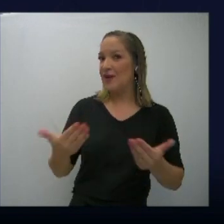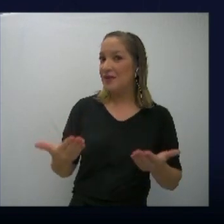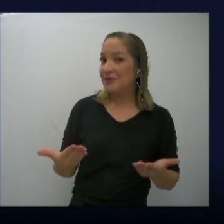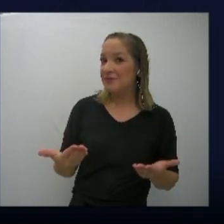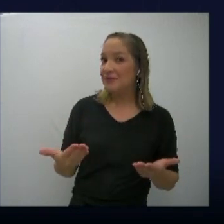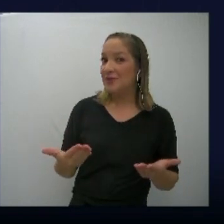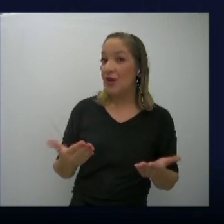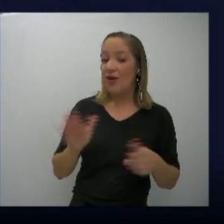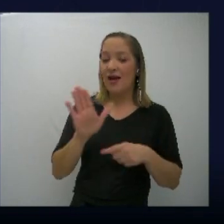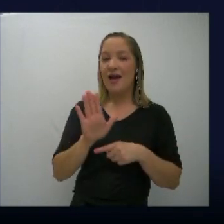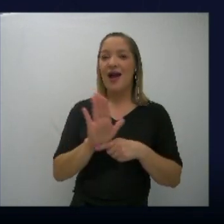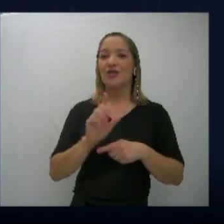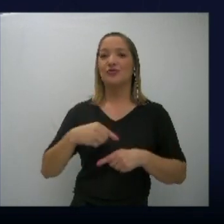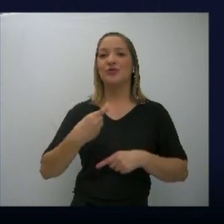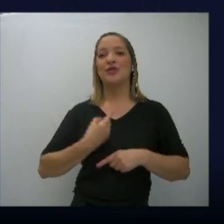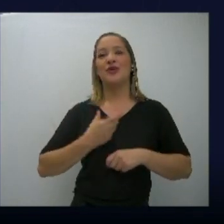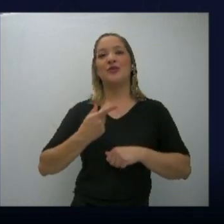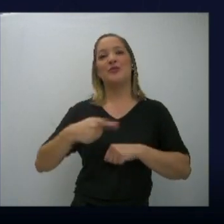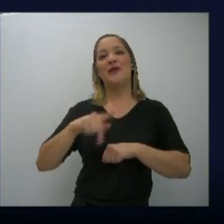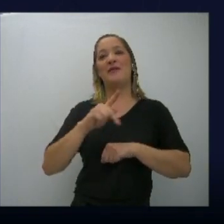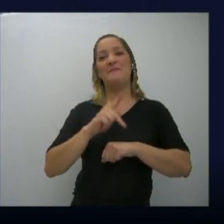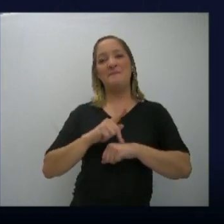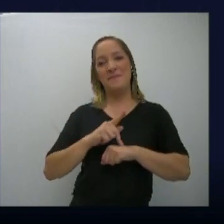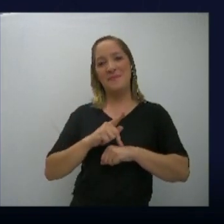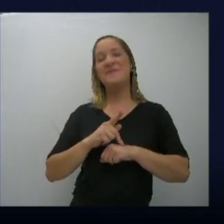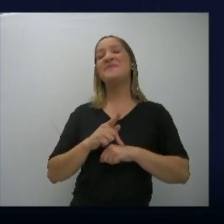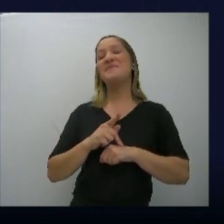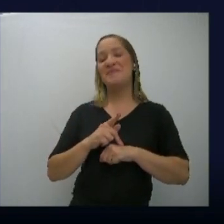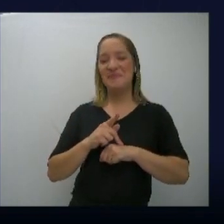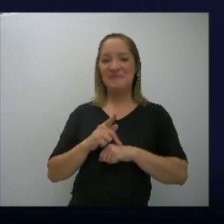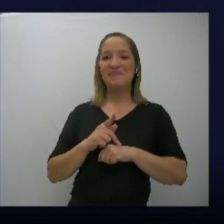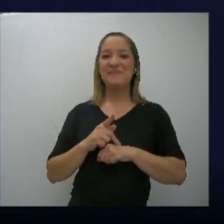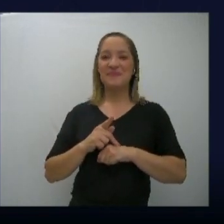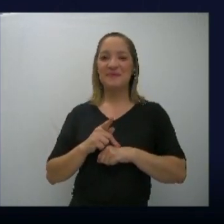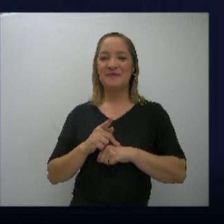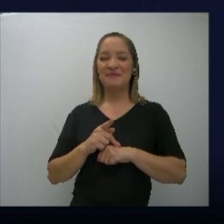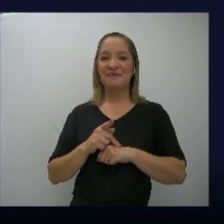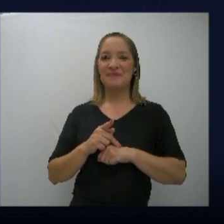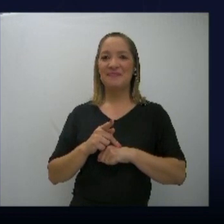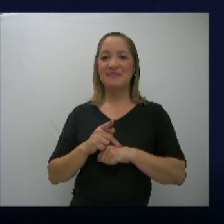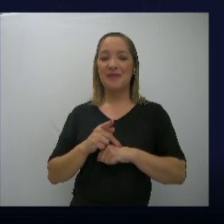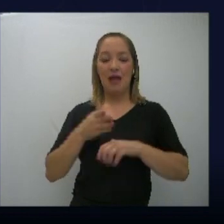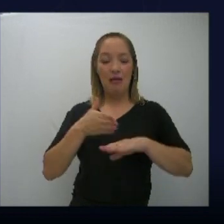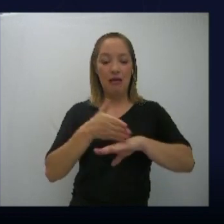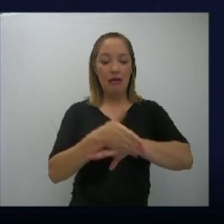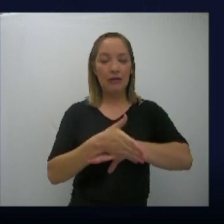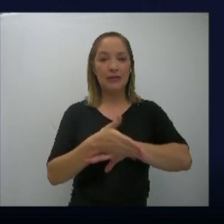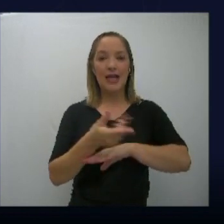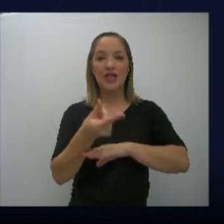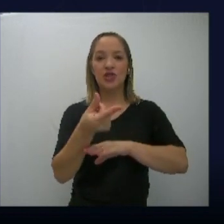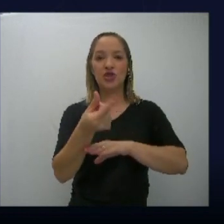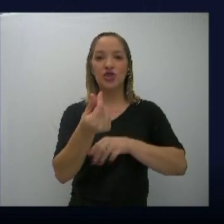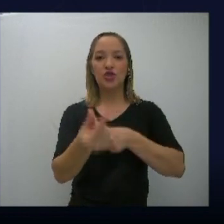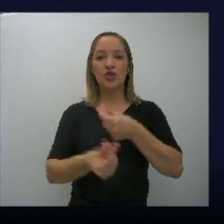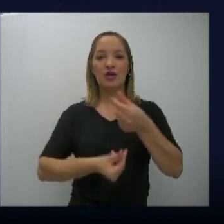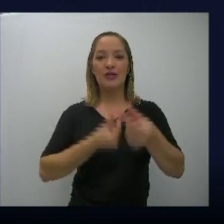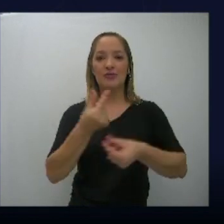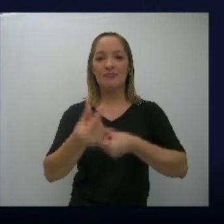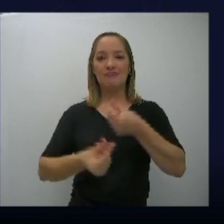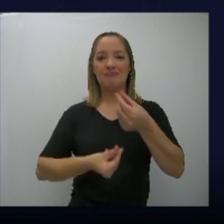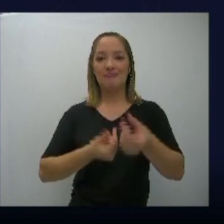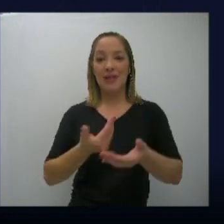isso ajuda muito o nosso país a a entrada de capital e